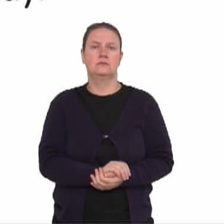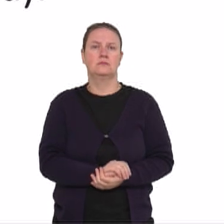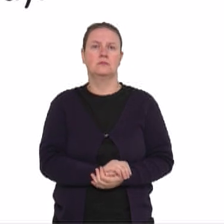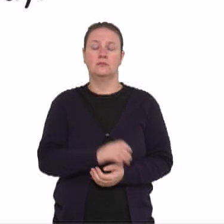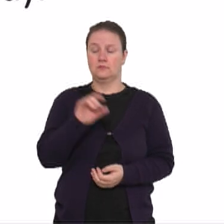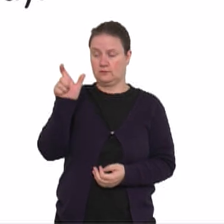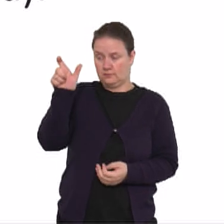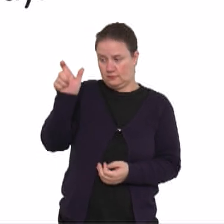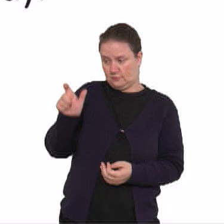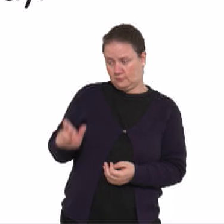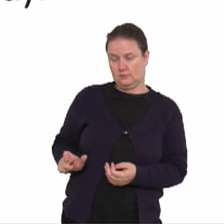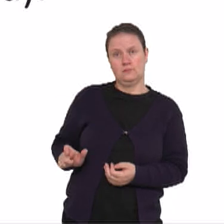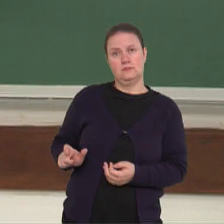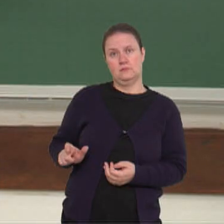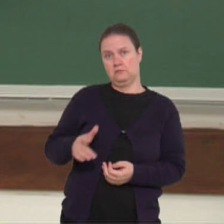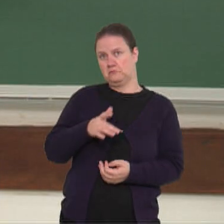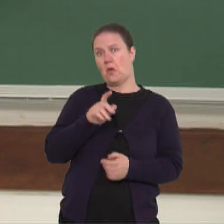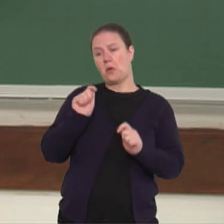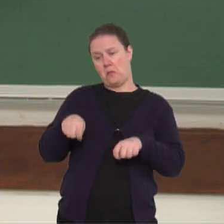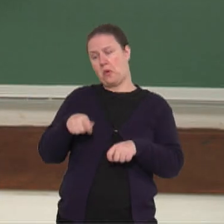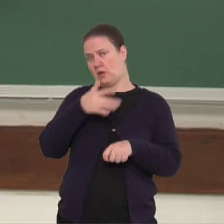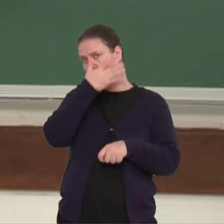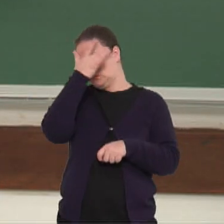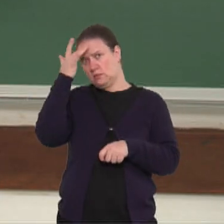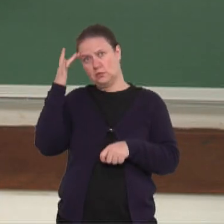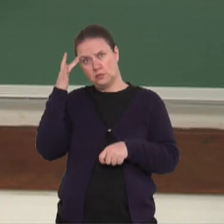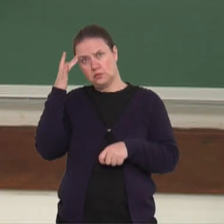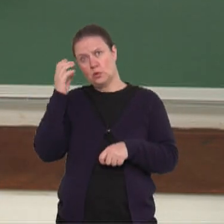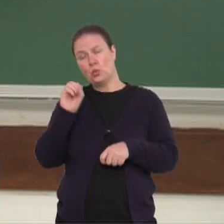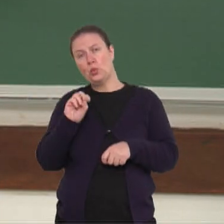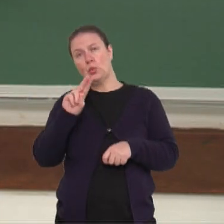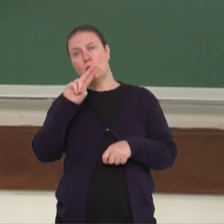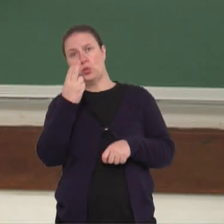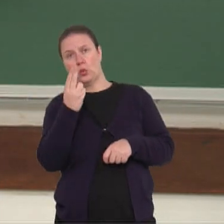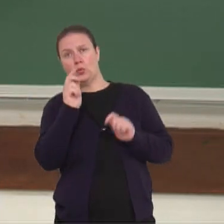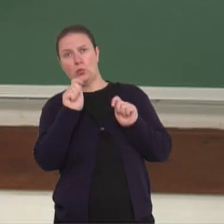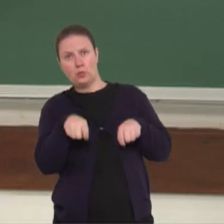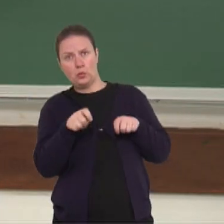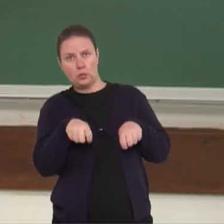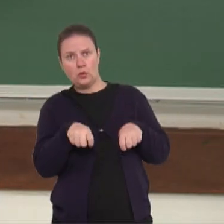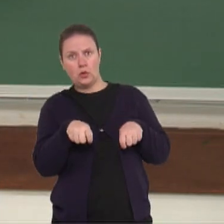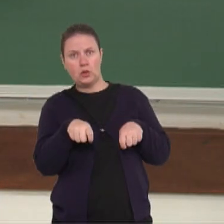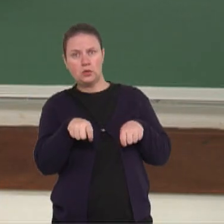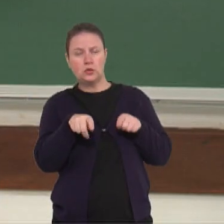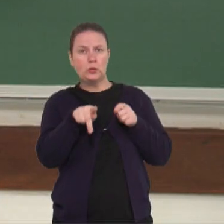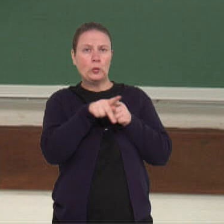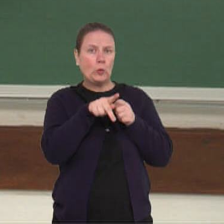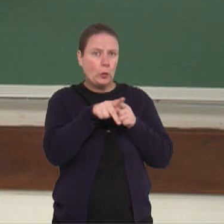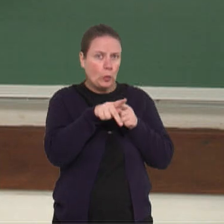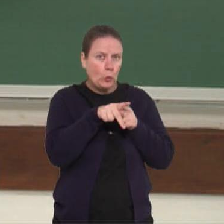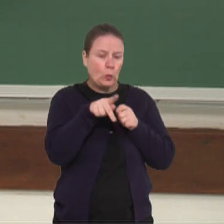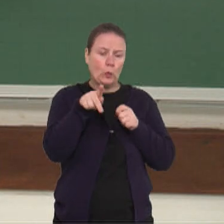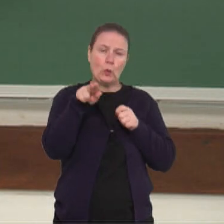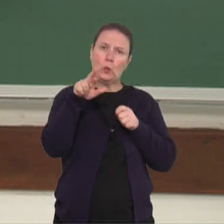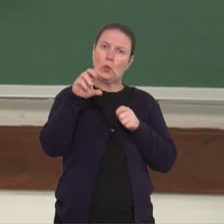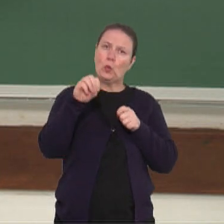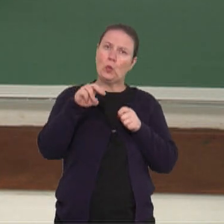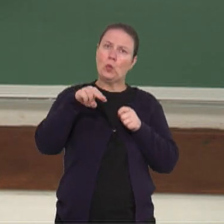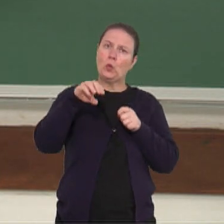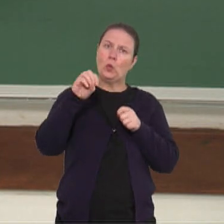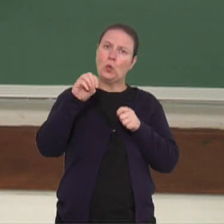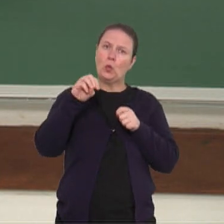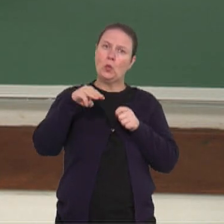Sujeito pode ser o nome de uma pessoa ou podem ser os pronomes pessoais, mais o verbo to